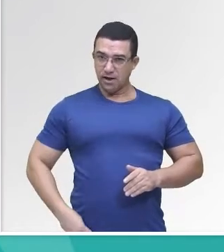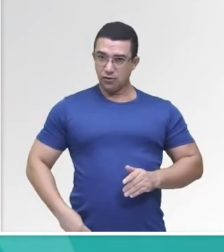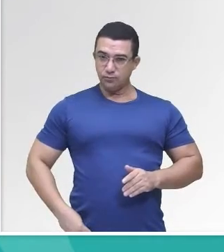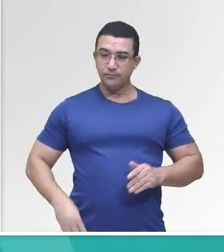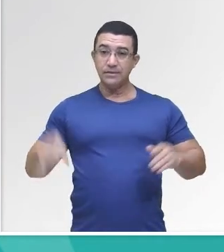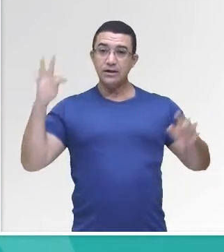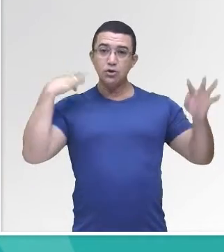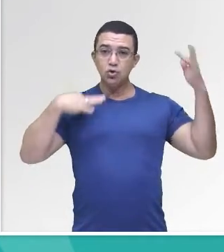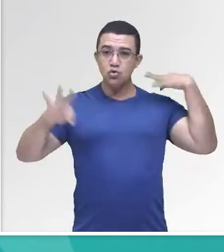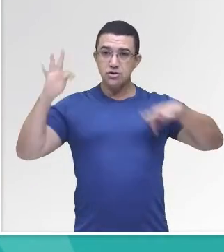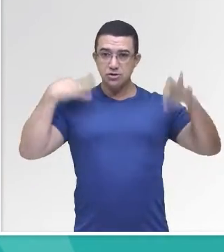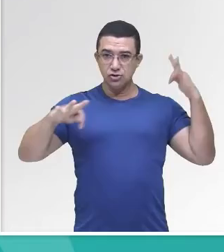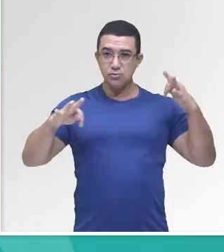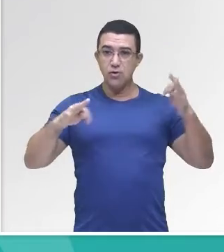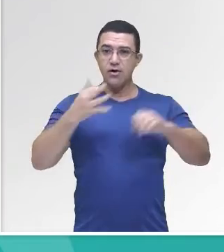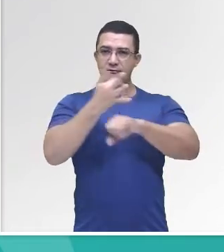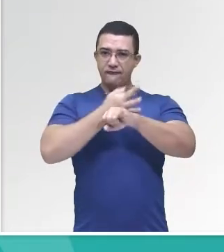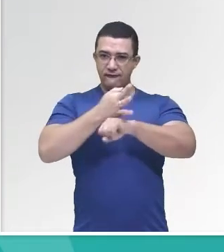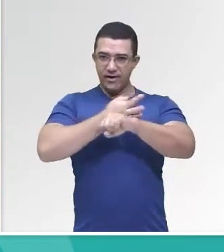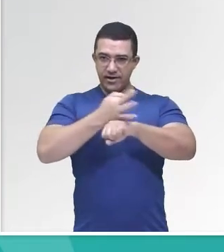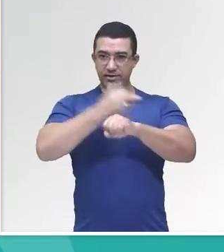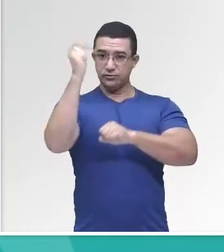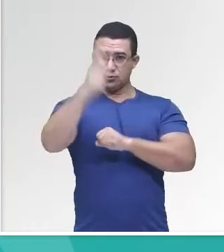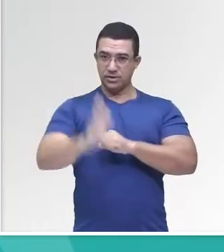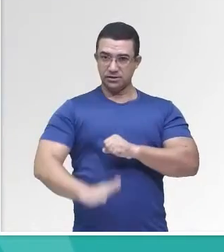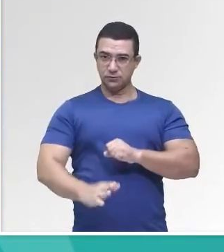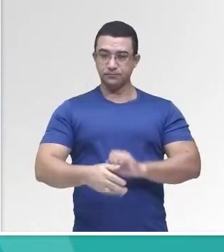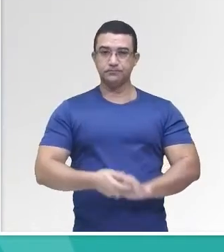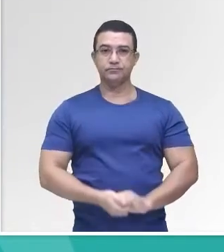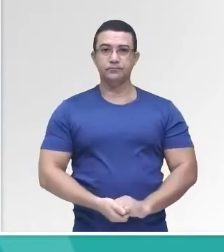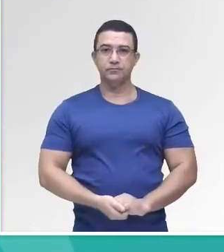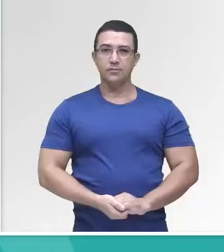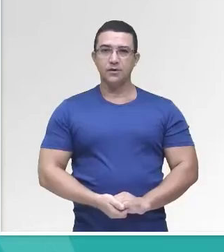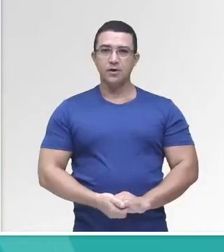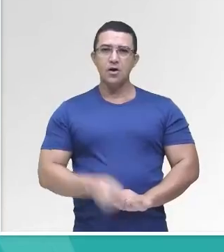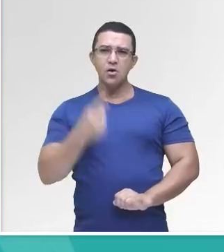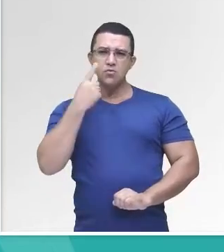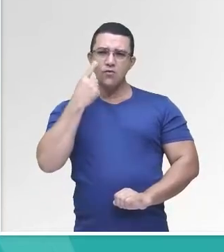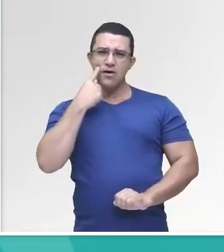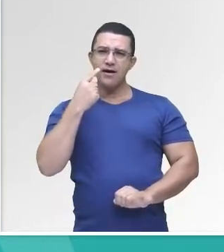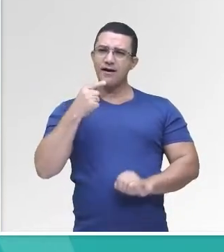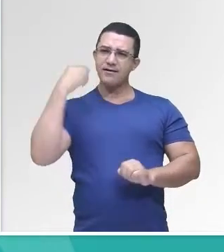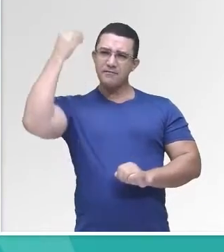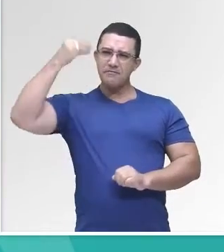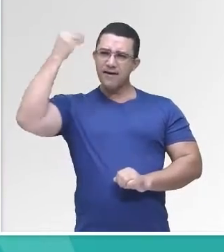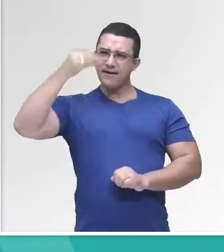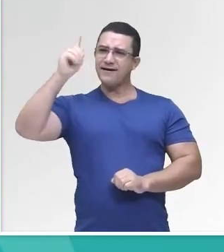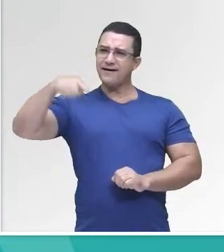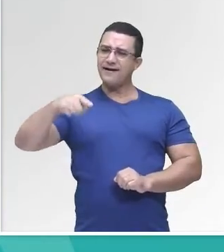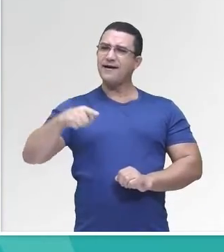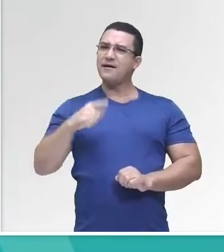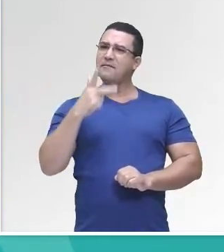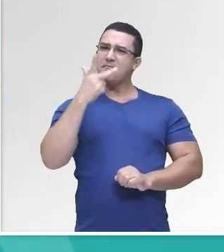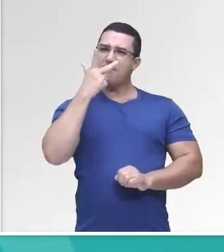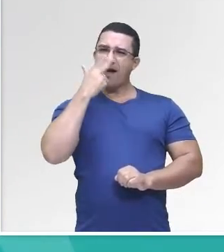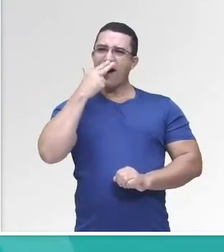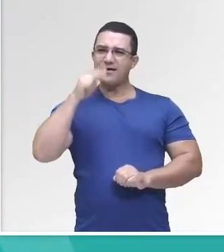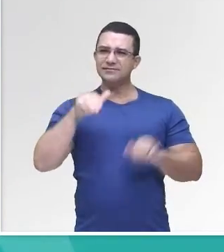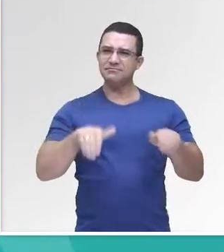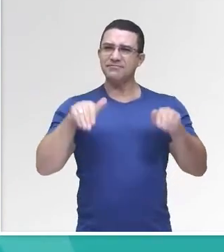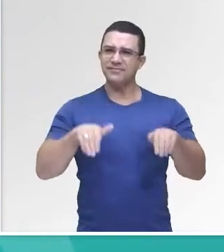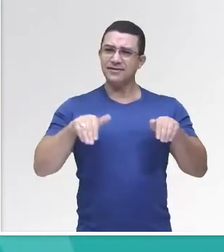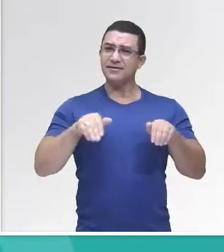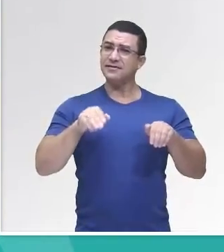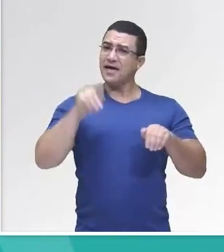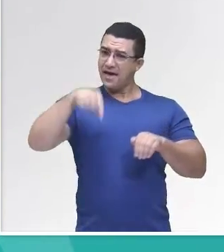no Brasil. Vejamos. Olha essa experiência. Lembrou a Austrália? Esquece. É bem mais perto. É aqui no